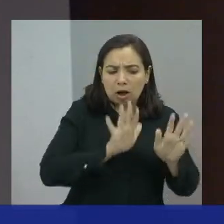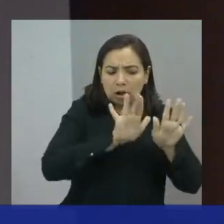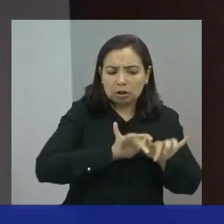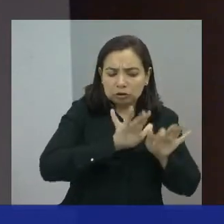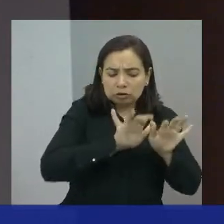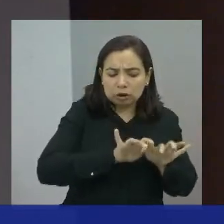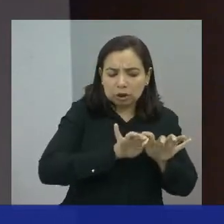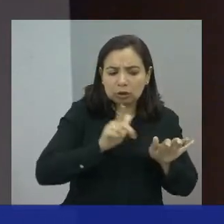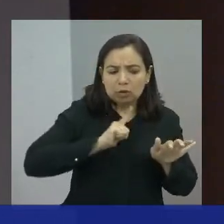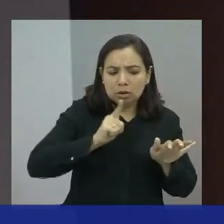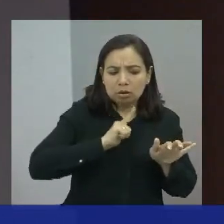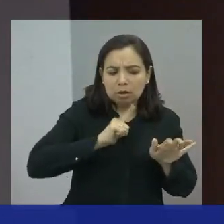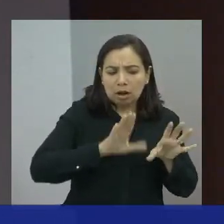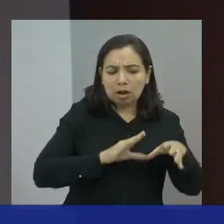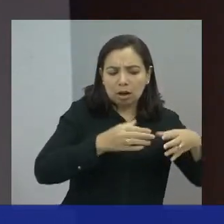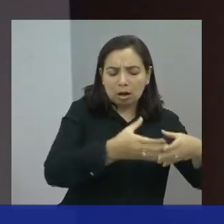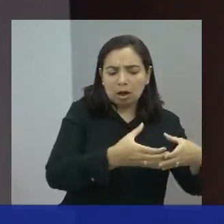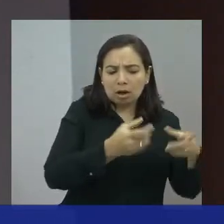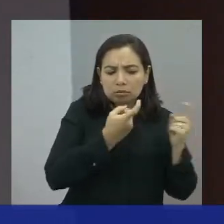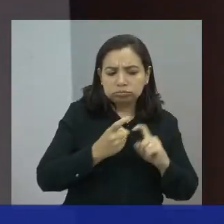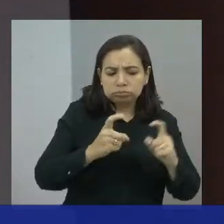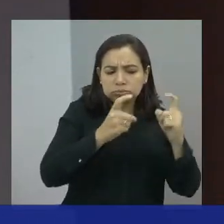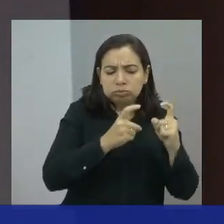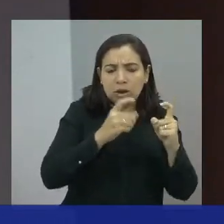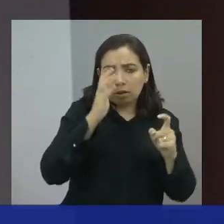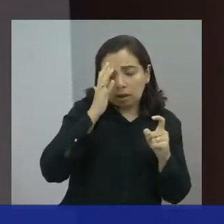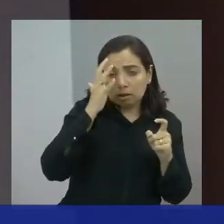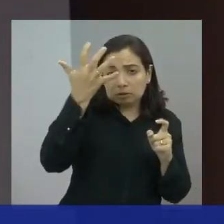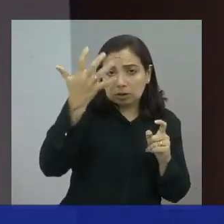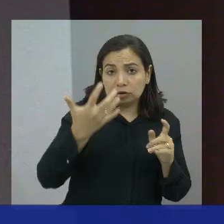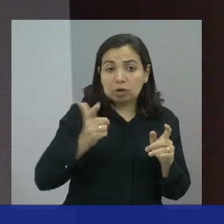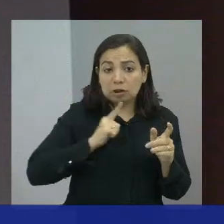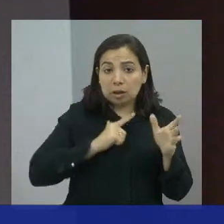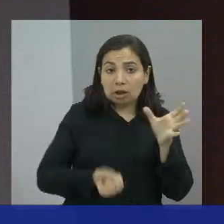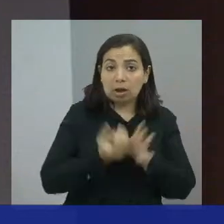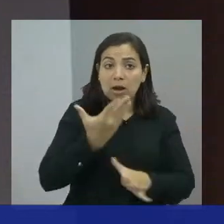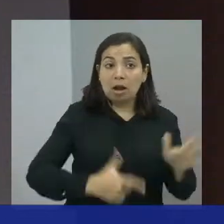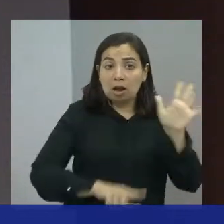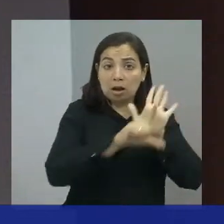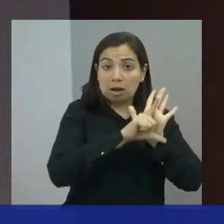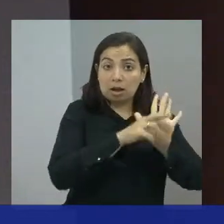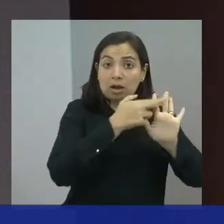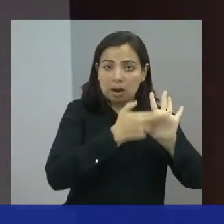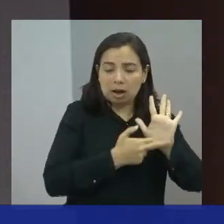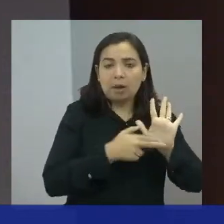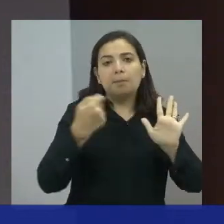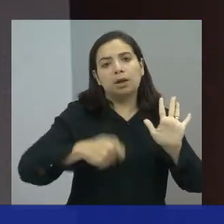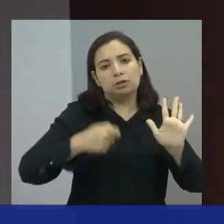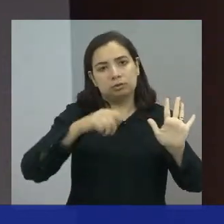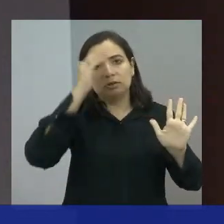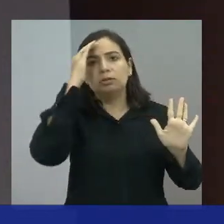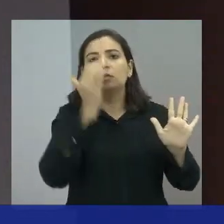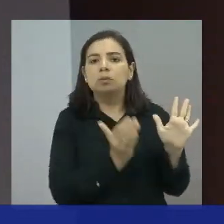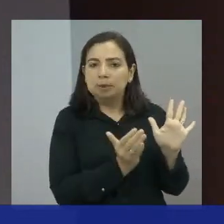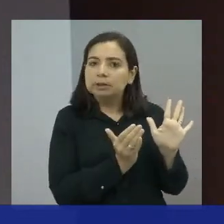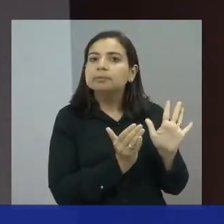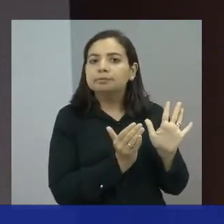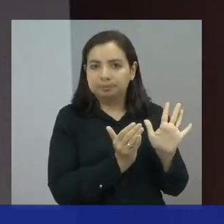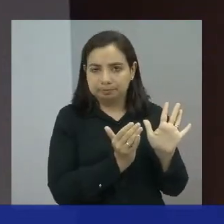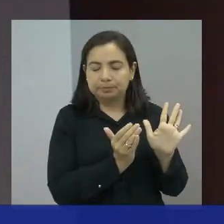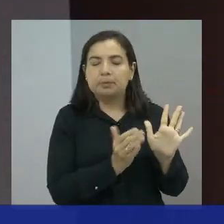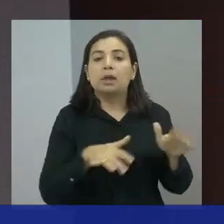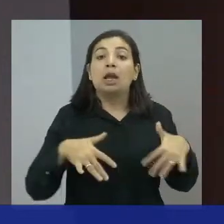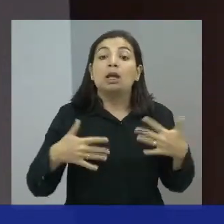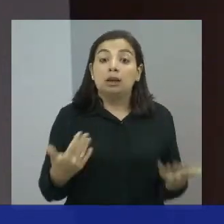foi decidido pela coletividade das pessoas nas leis, virou lei, virou regra, que aquilo seja cumprido. Então, a